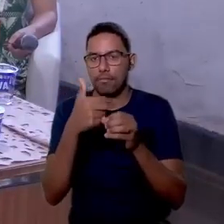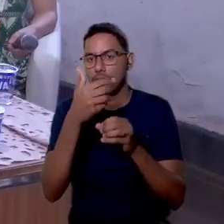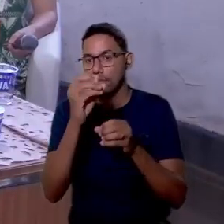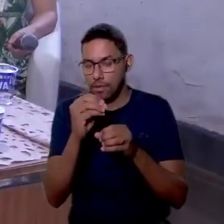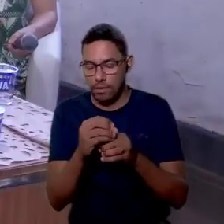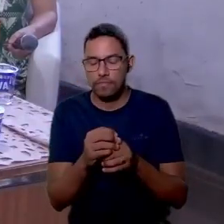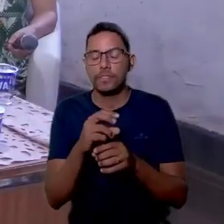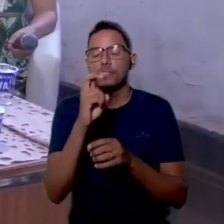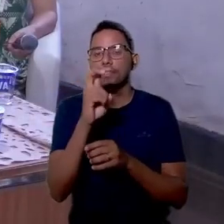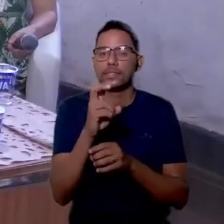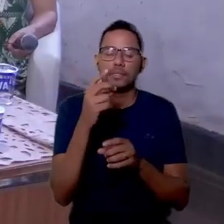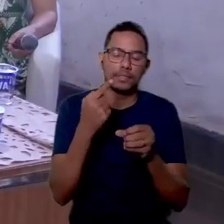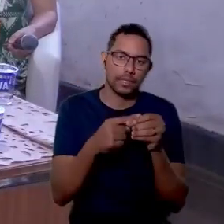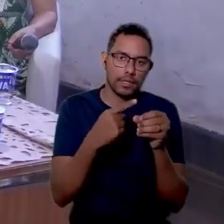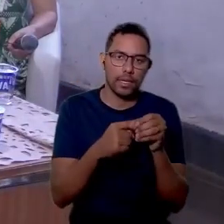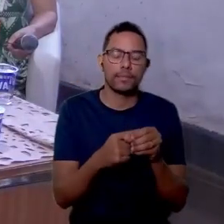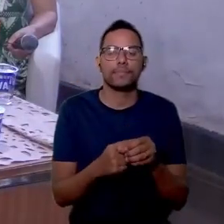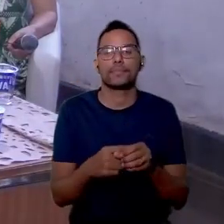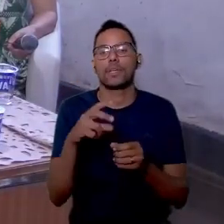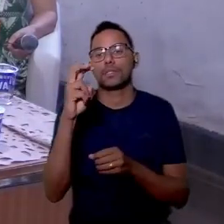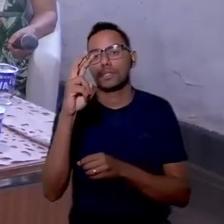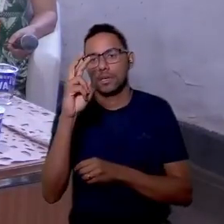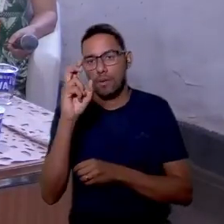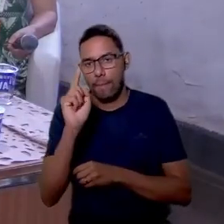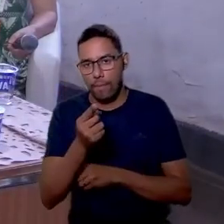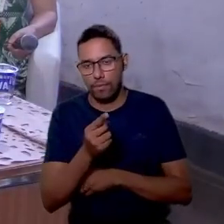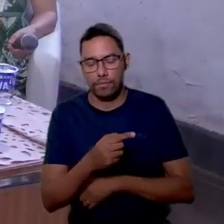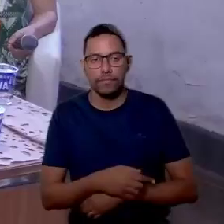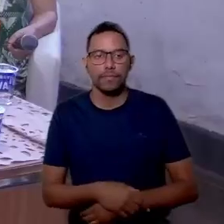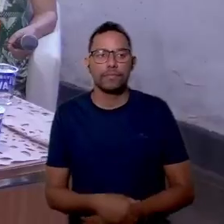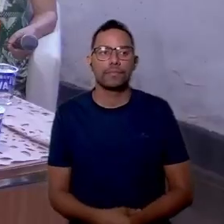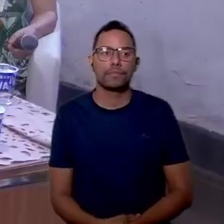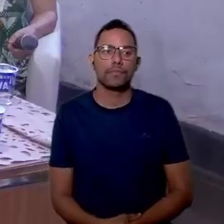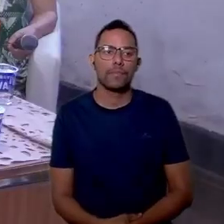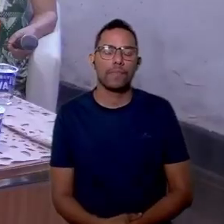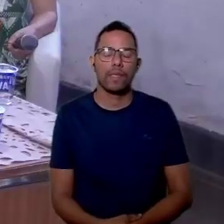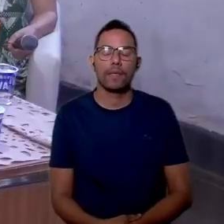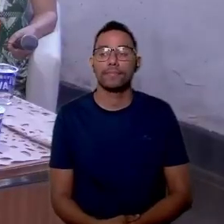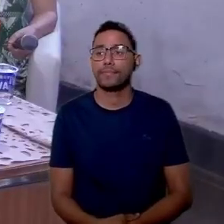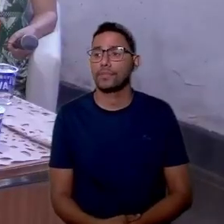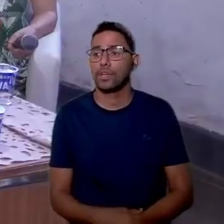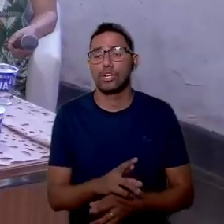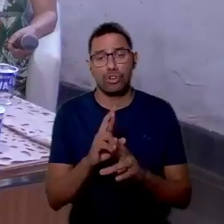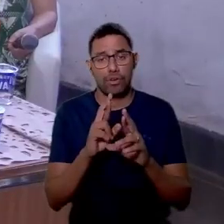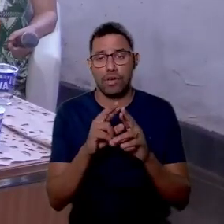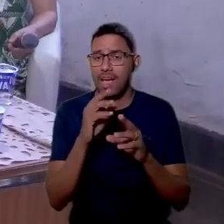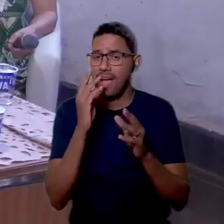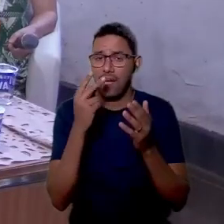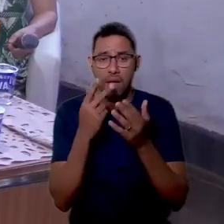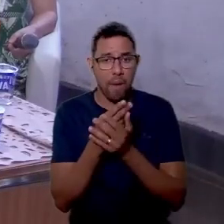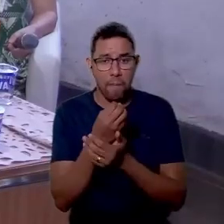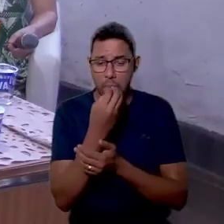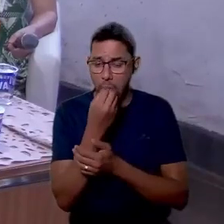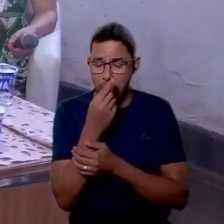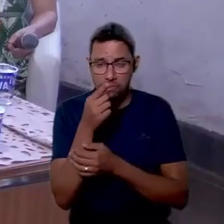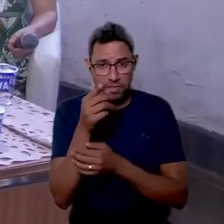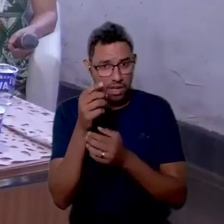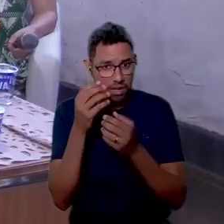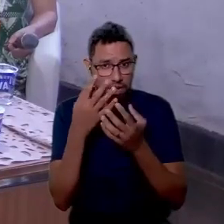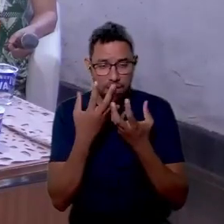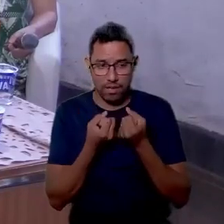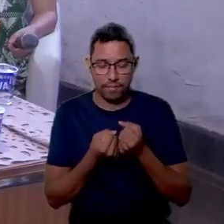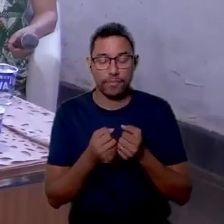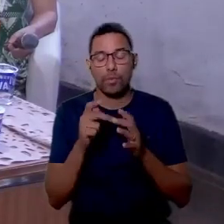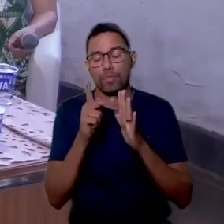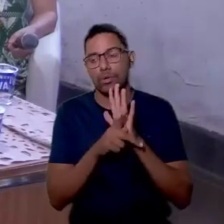você circular por 5 cidades, você ganha 5 pontos. E isso faz muito a diferença para você ganhar. Então, por isso que esses projetos